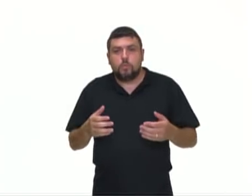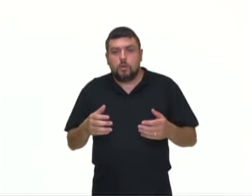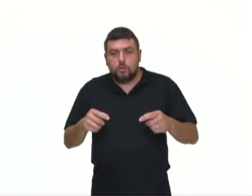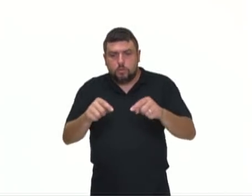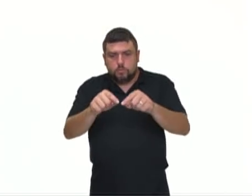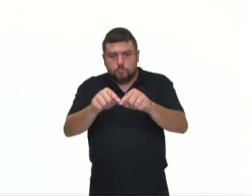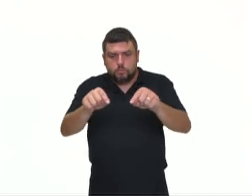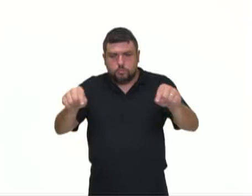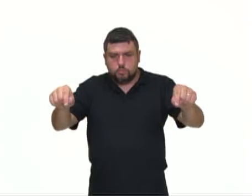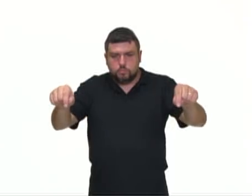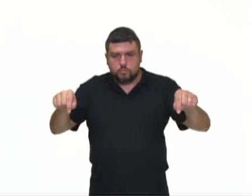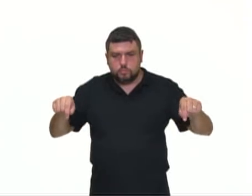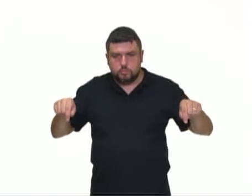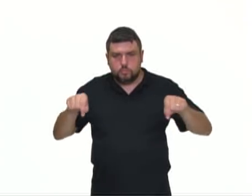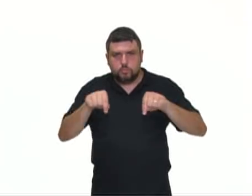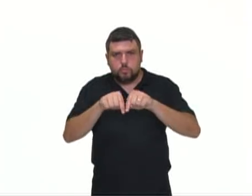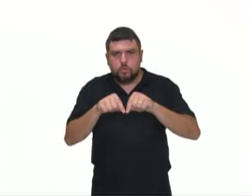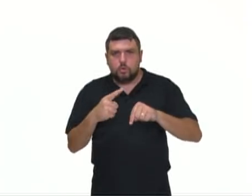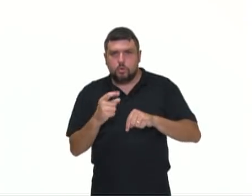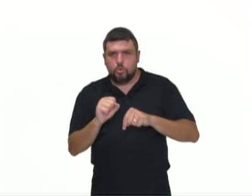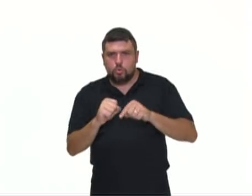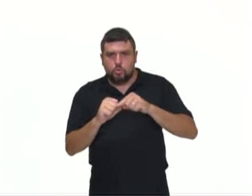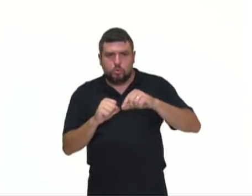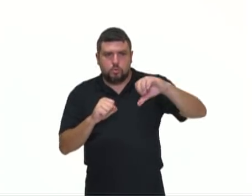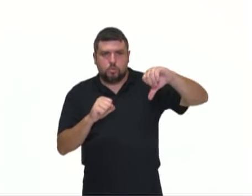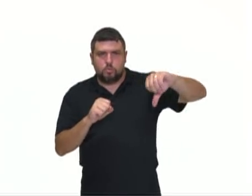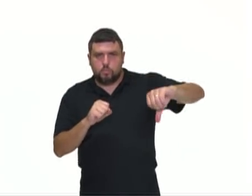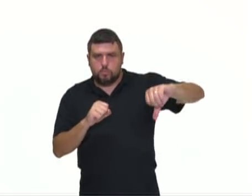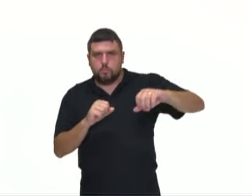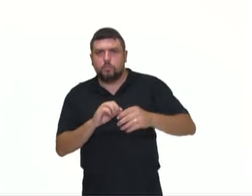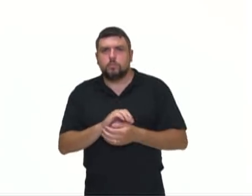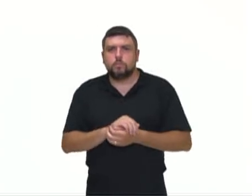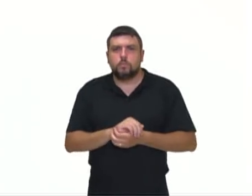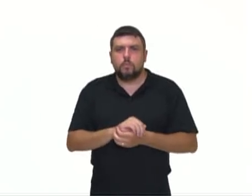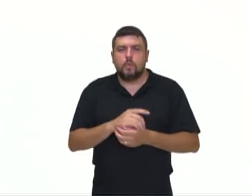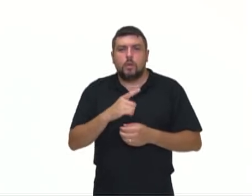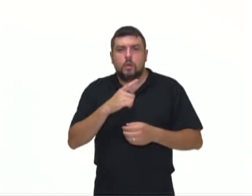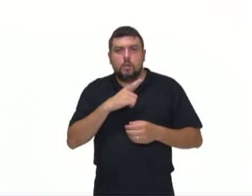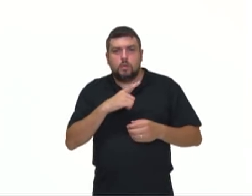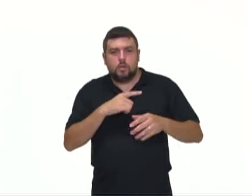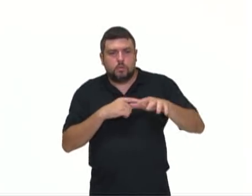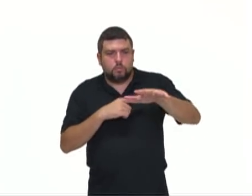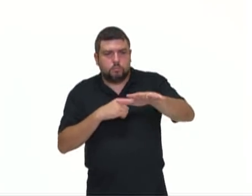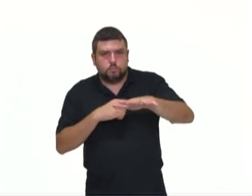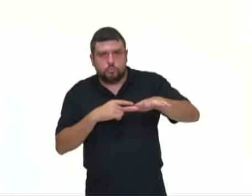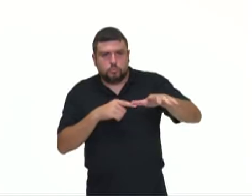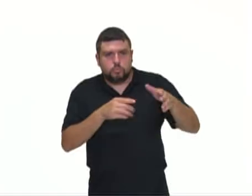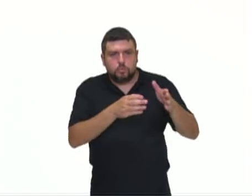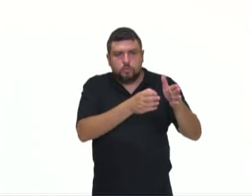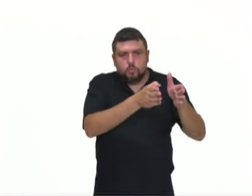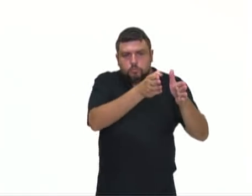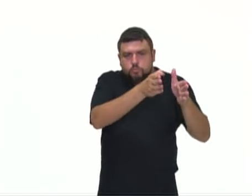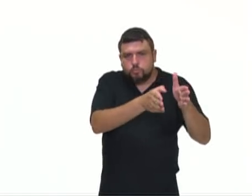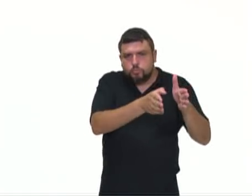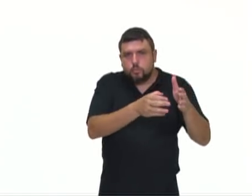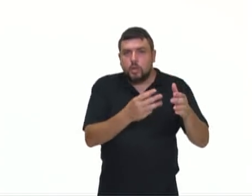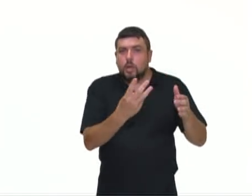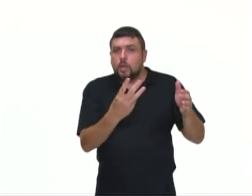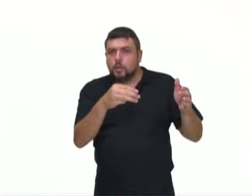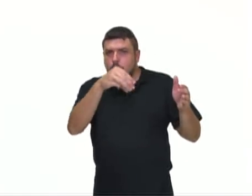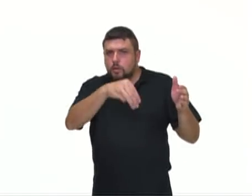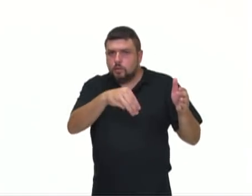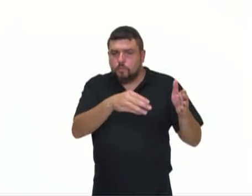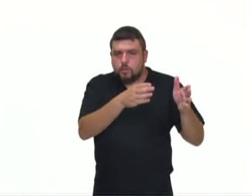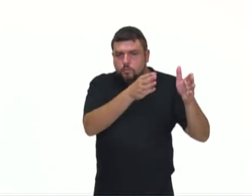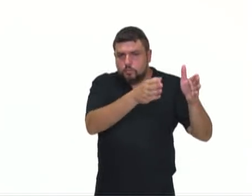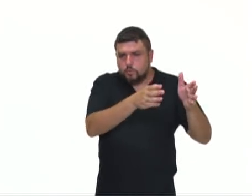medindo 18 metros por 9, circundada por uma zona livre de, no mínimo, 3 metros de largura em todos os lados, ou seja,